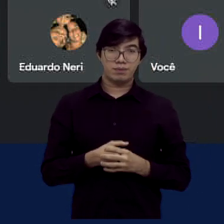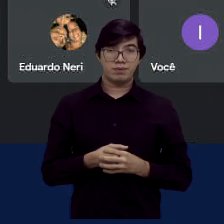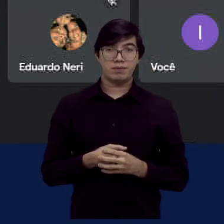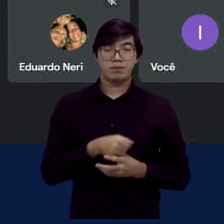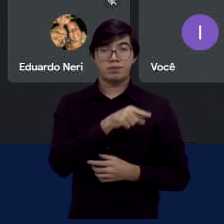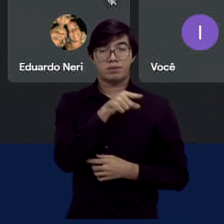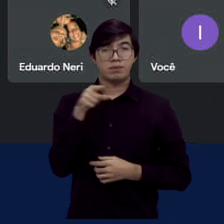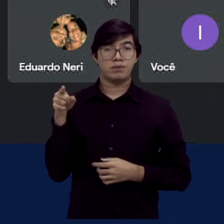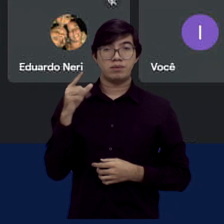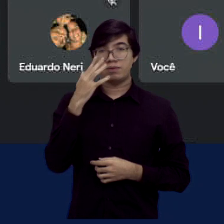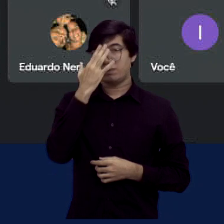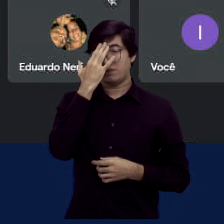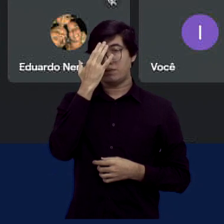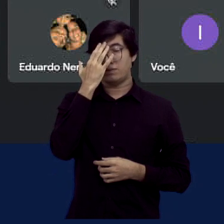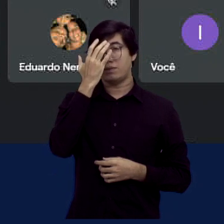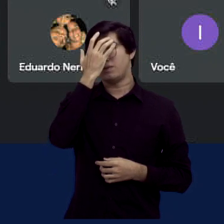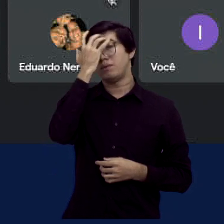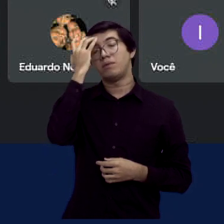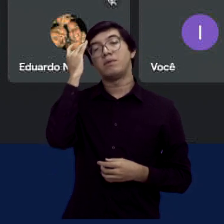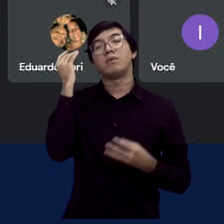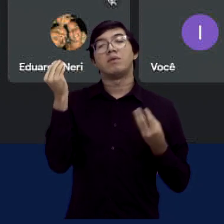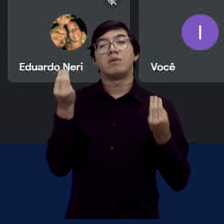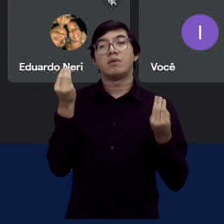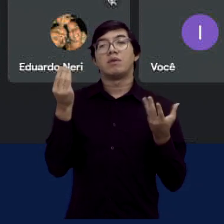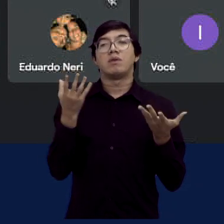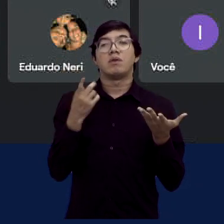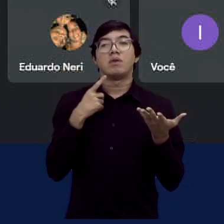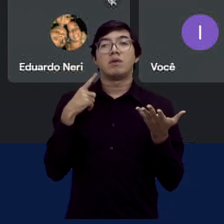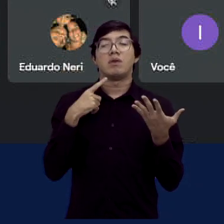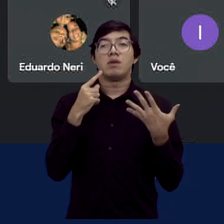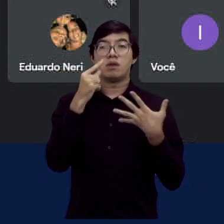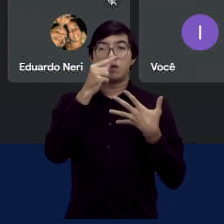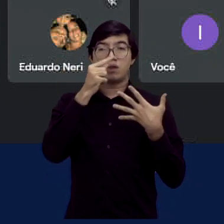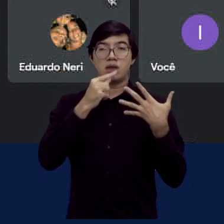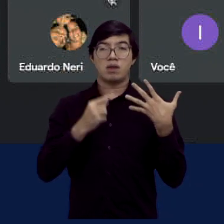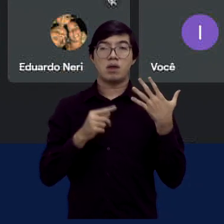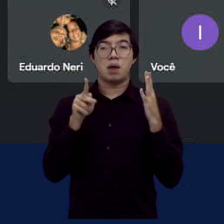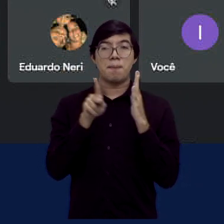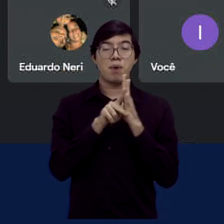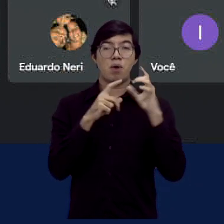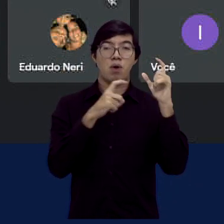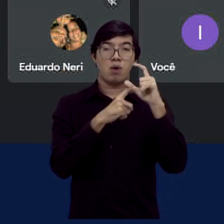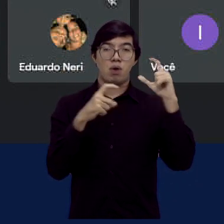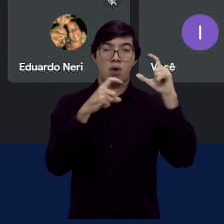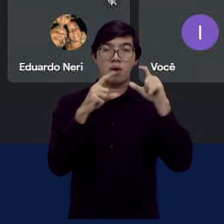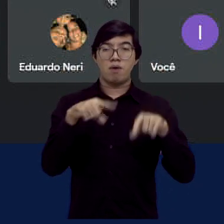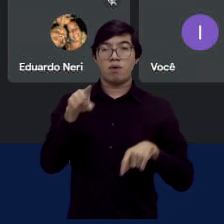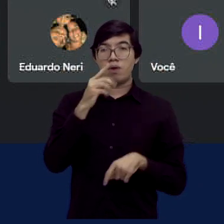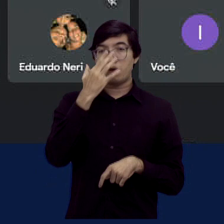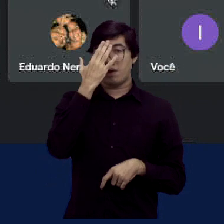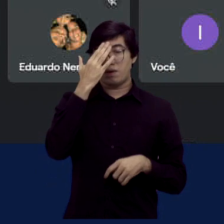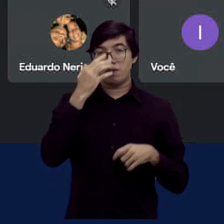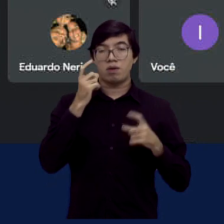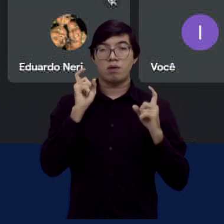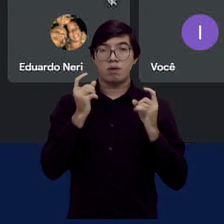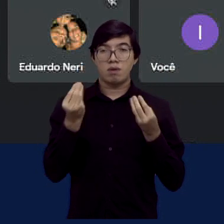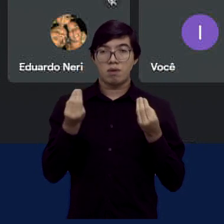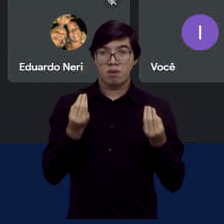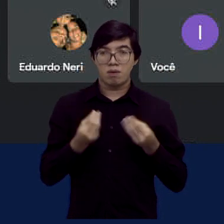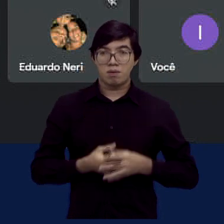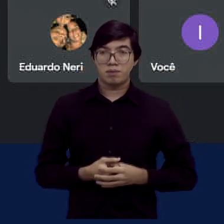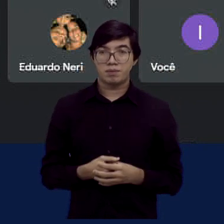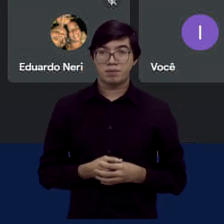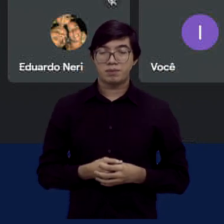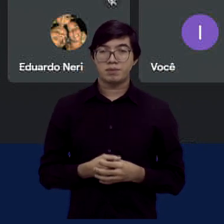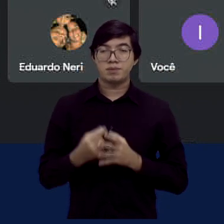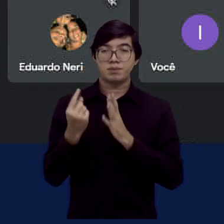essas coisas. A gente vai já falar sobre elementos do quadrinho e aí eu vou trazer essa discussão novamente. Deixa eu dar uma olhada aqui nas perguntas, tá bem?